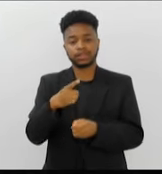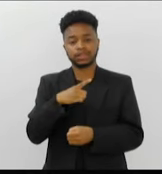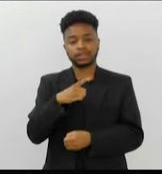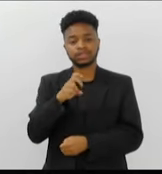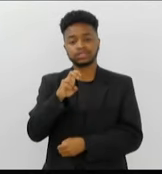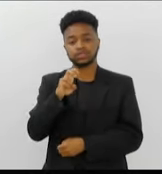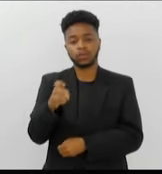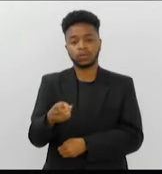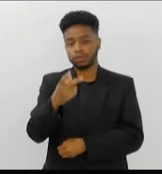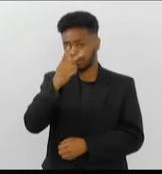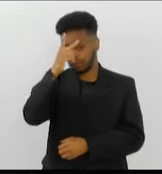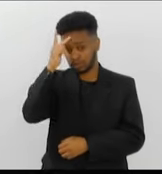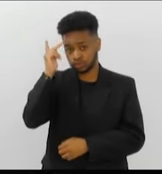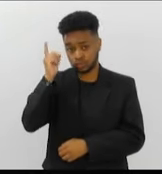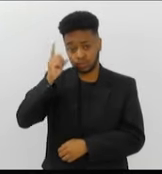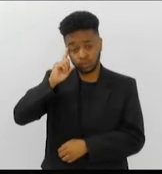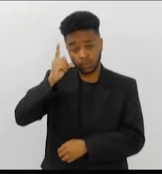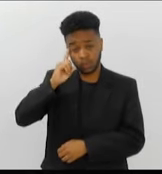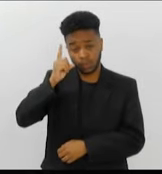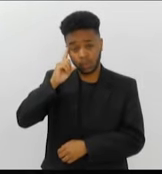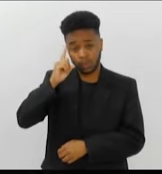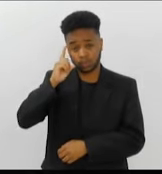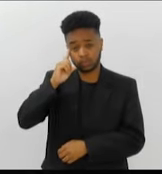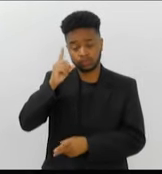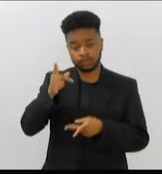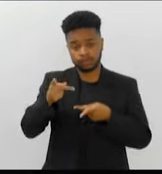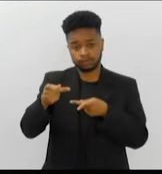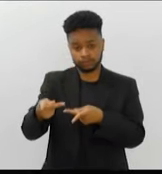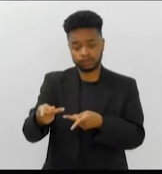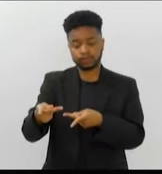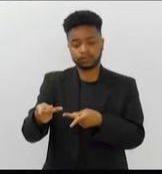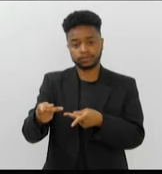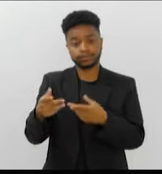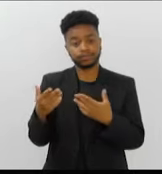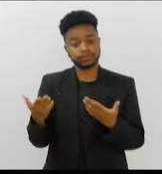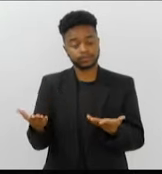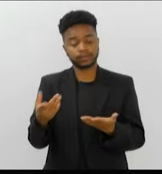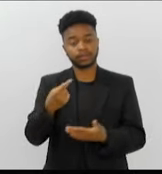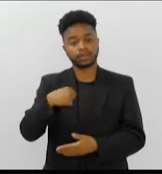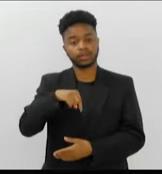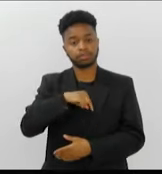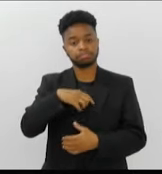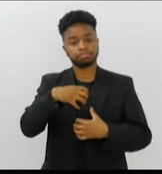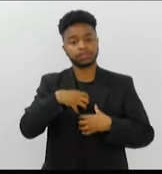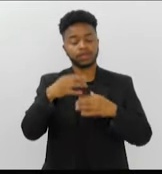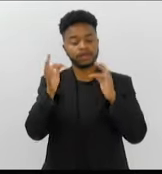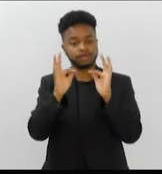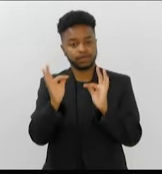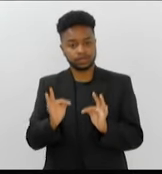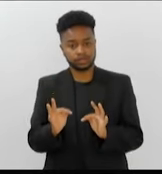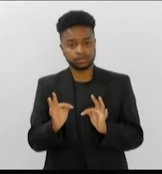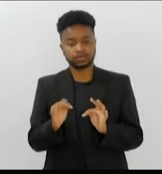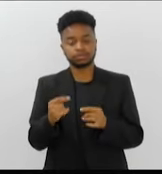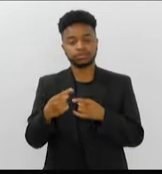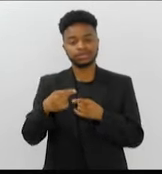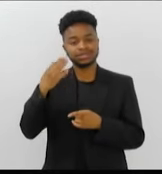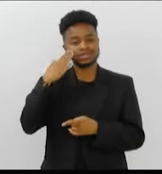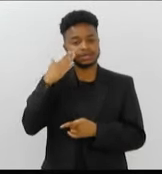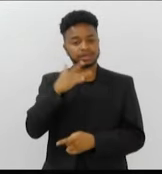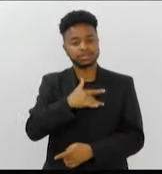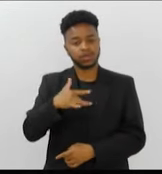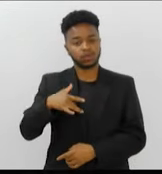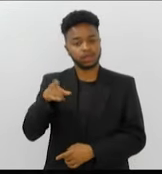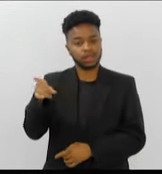mil pessoas por dia. Isso faz a gente muito feliz, sabendo que a saúde de Volta Redonda é